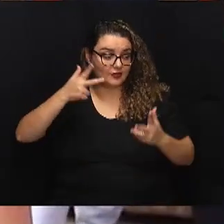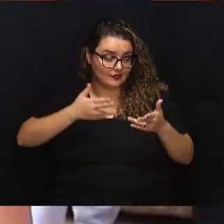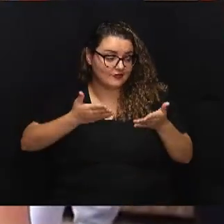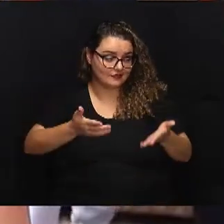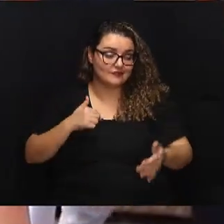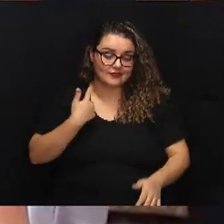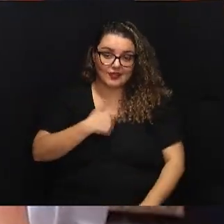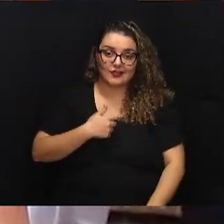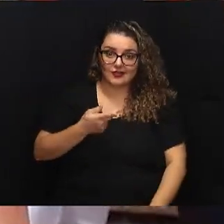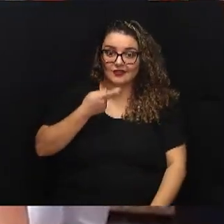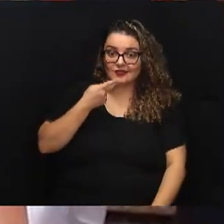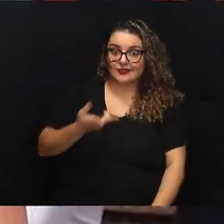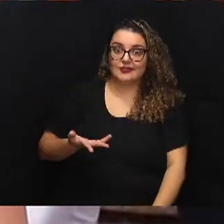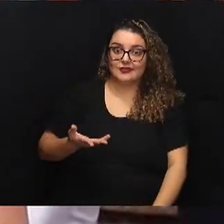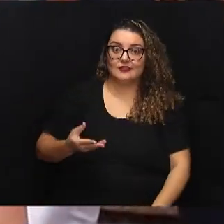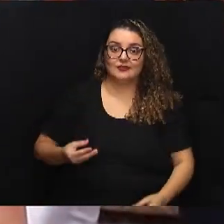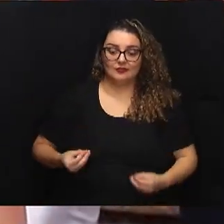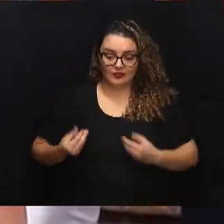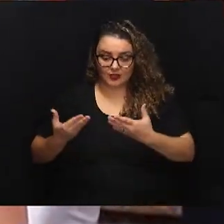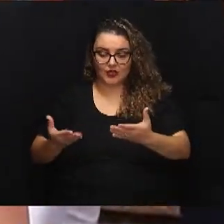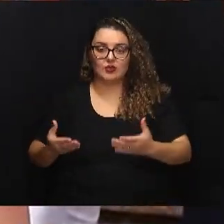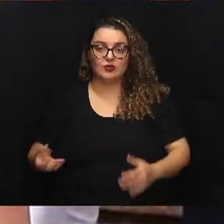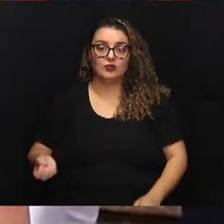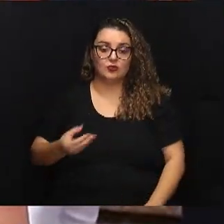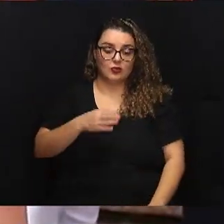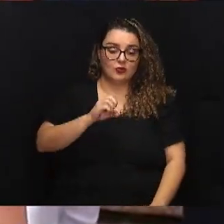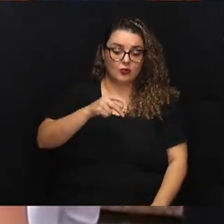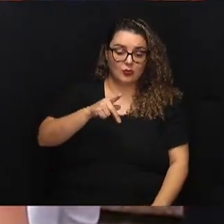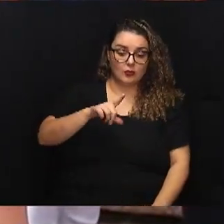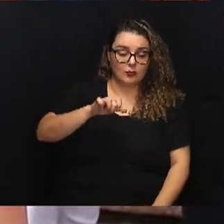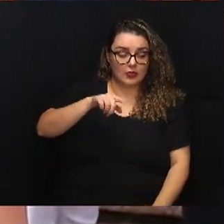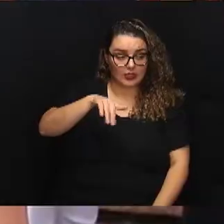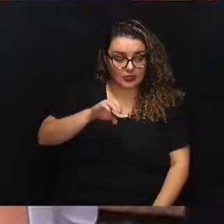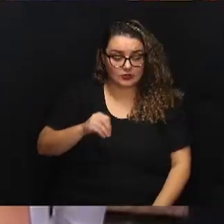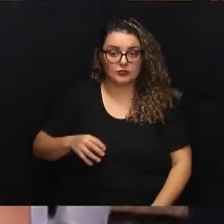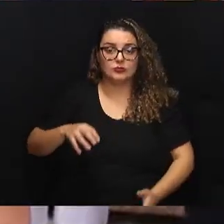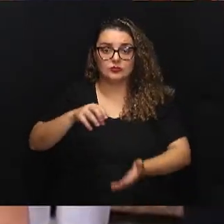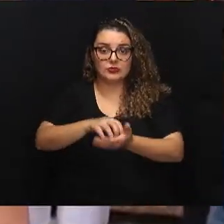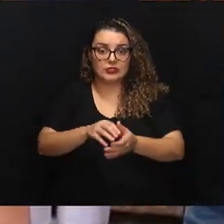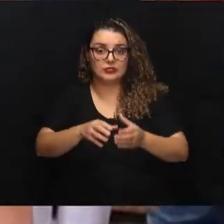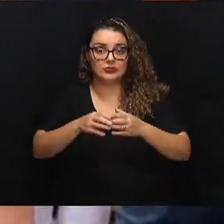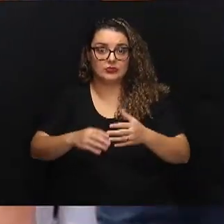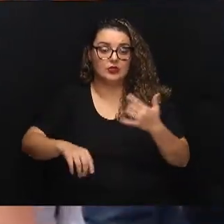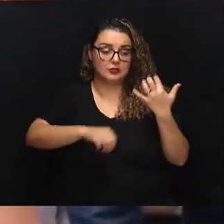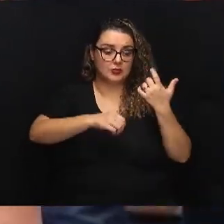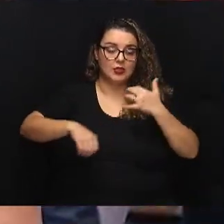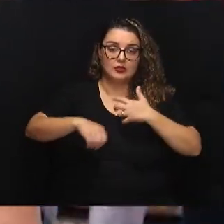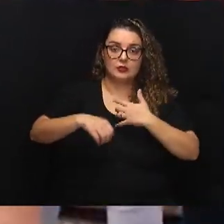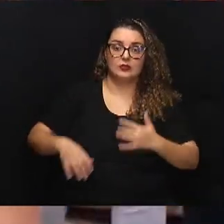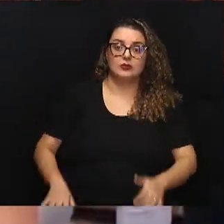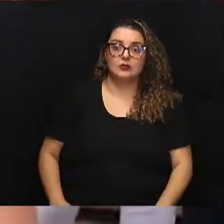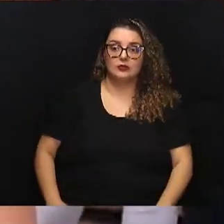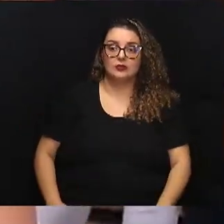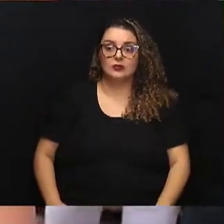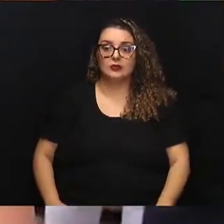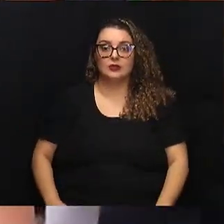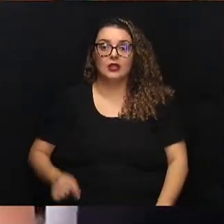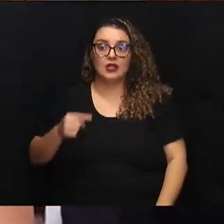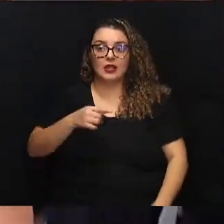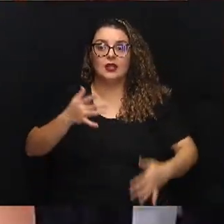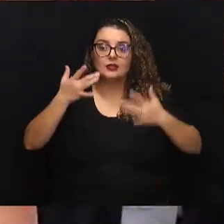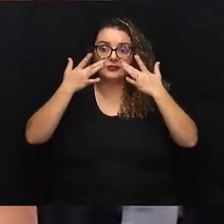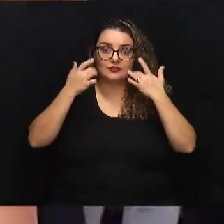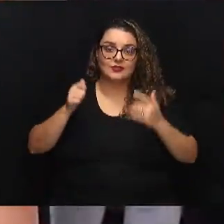tivemos esses dias a entrega do novo complexo do Centro de Convivência, a Orquestra Sinfônica, tocando lá no Teatro de Arena